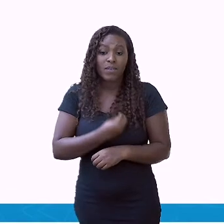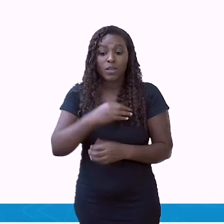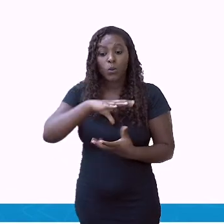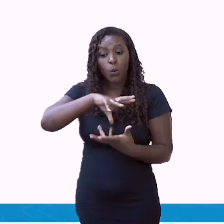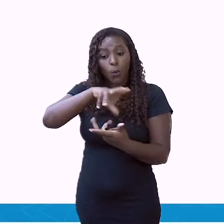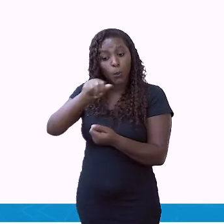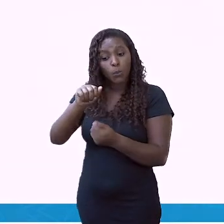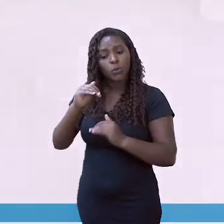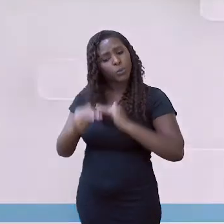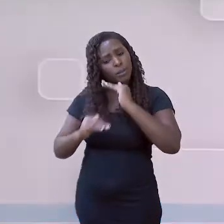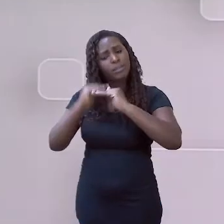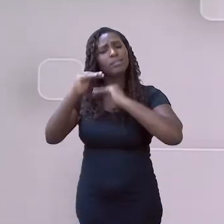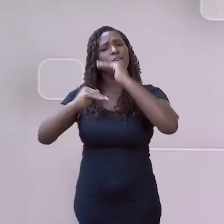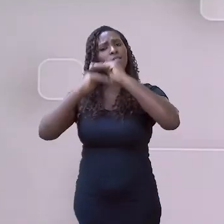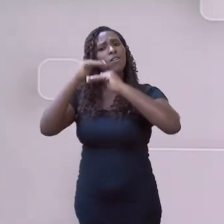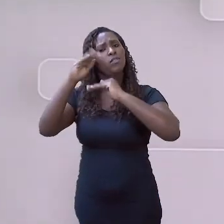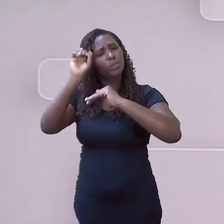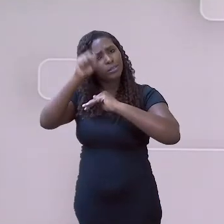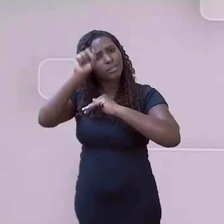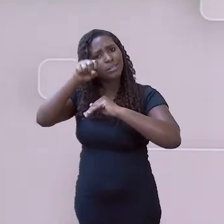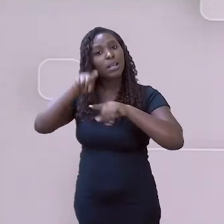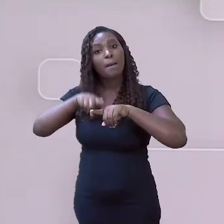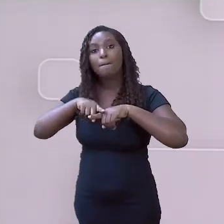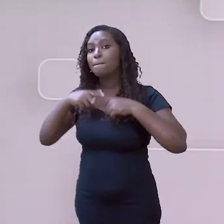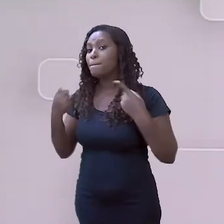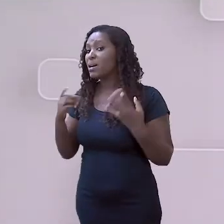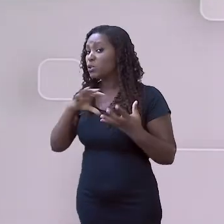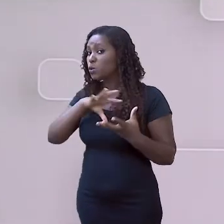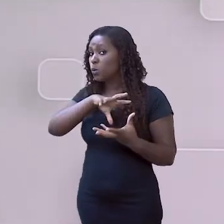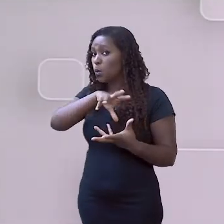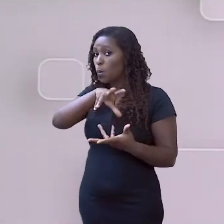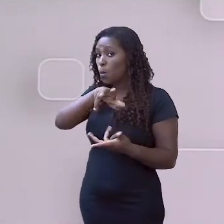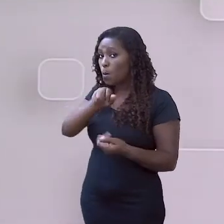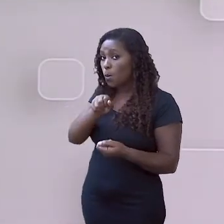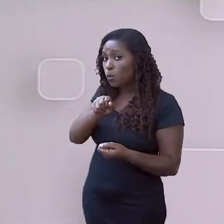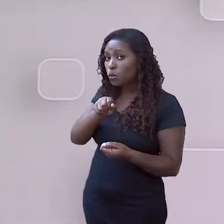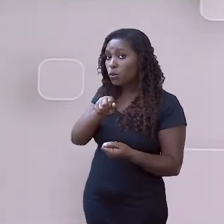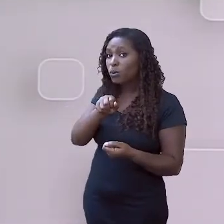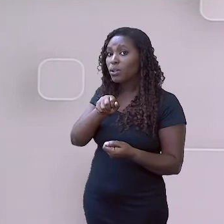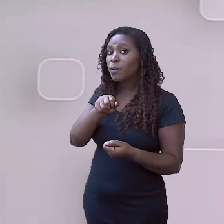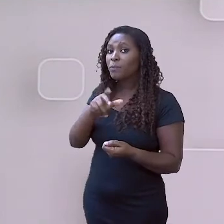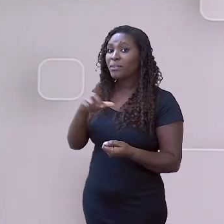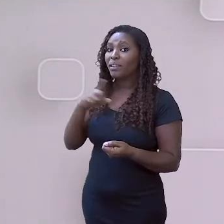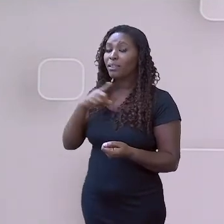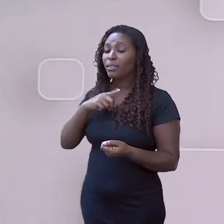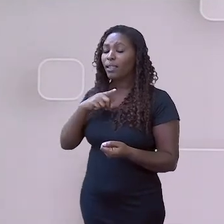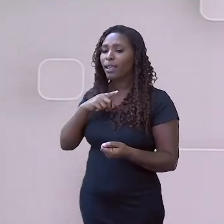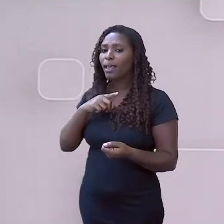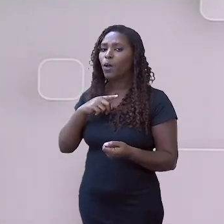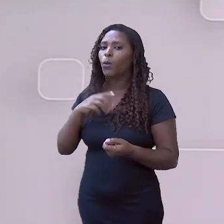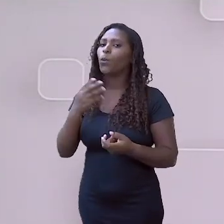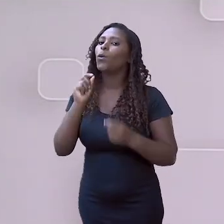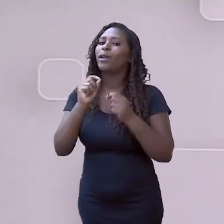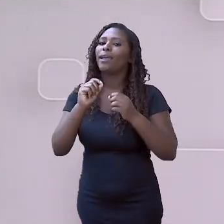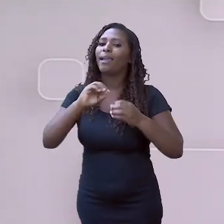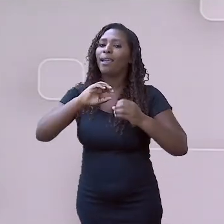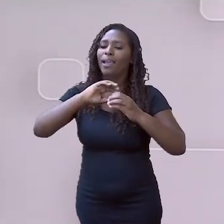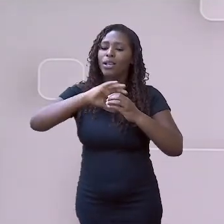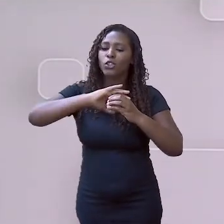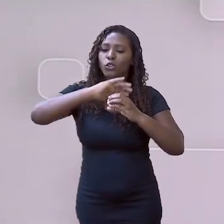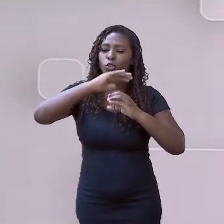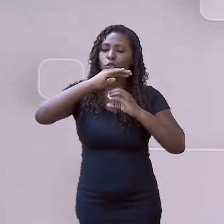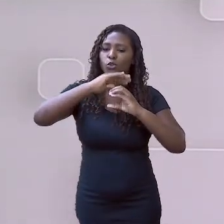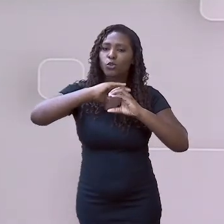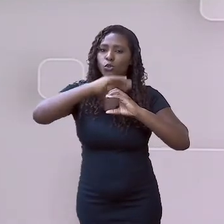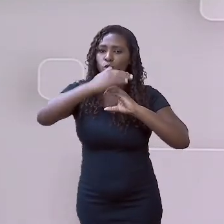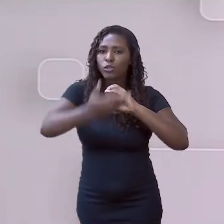desenvolvido, mas um mundo que gere desenvolvimento sustentável. Ok,